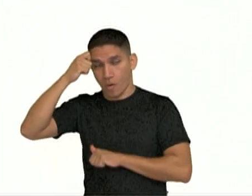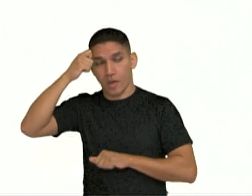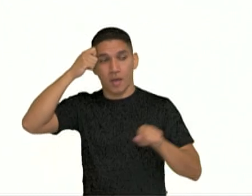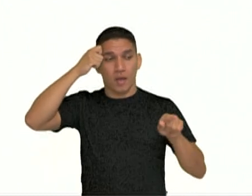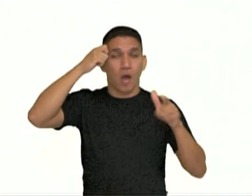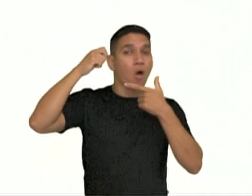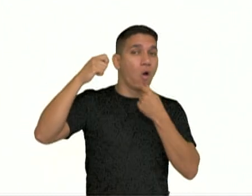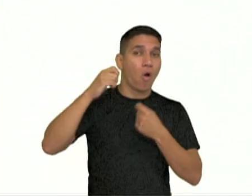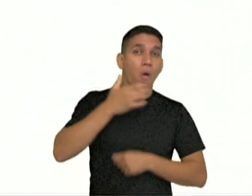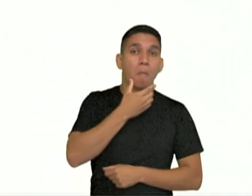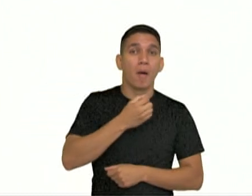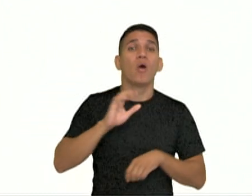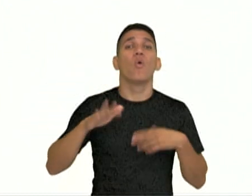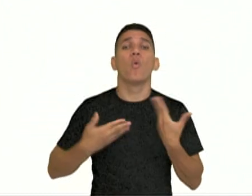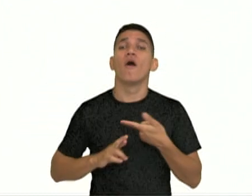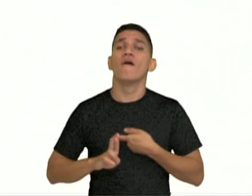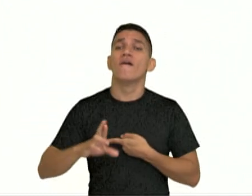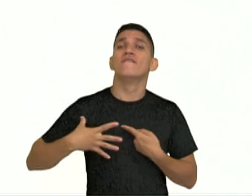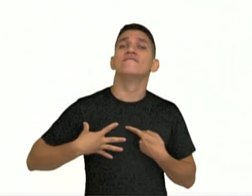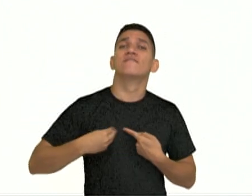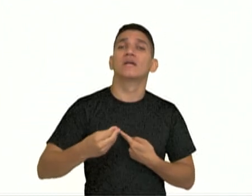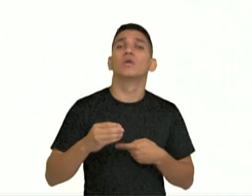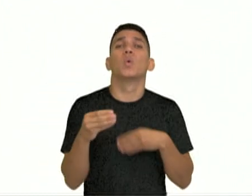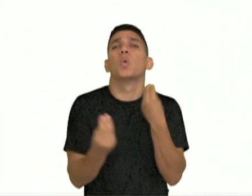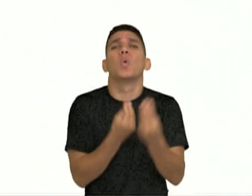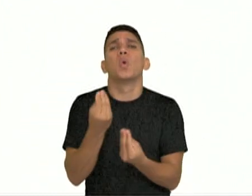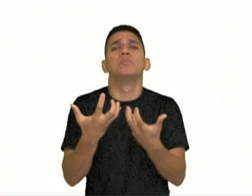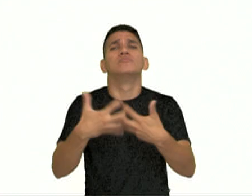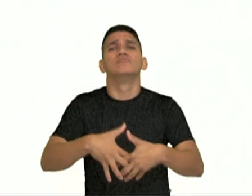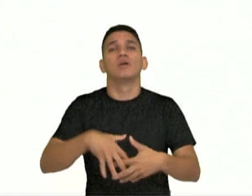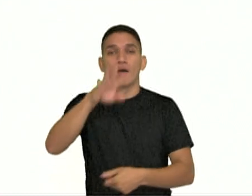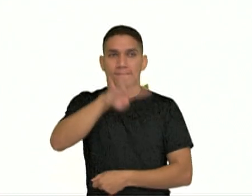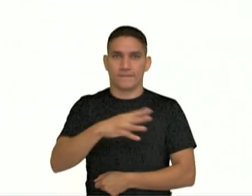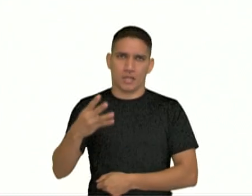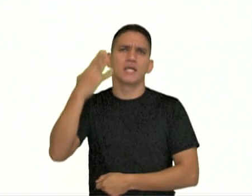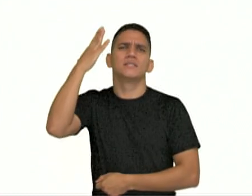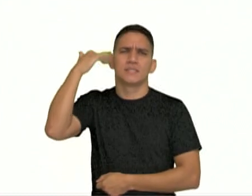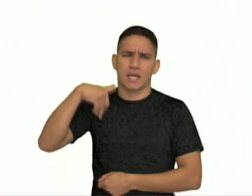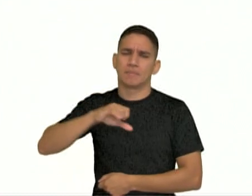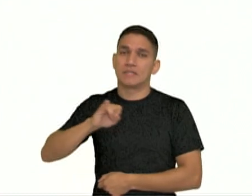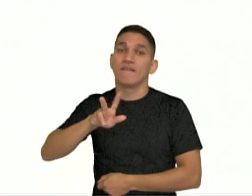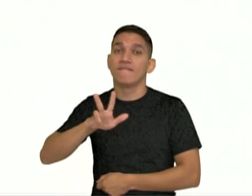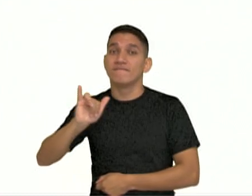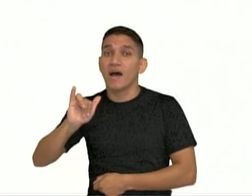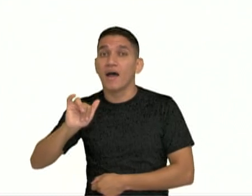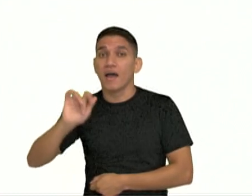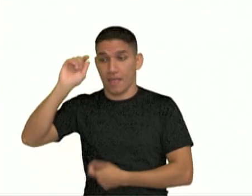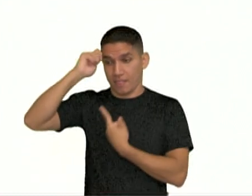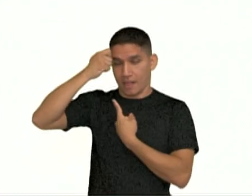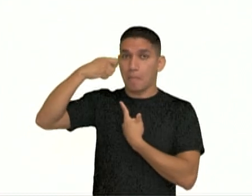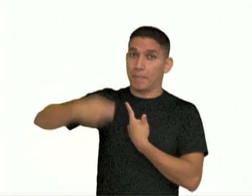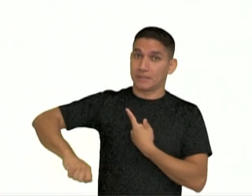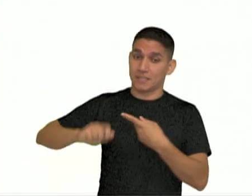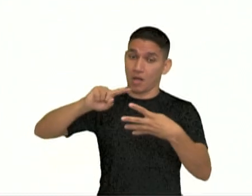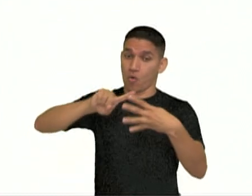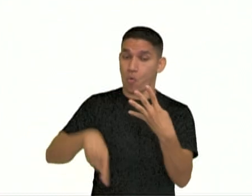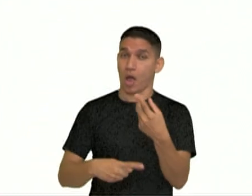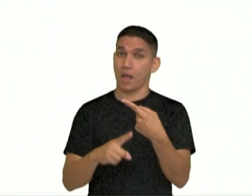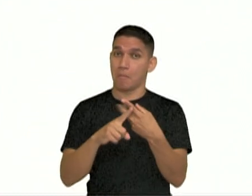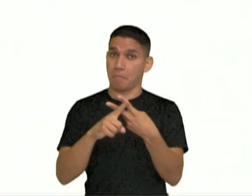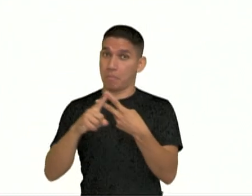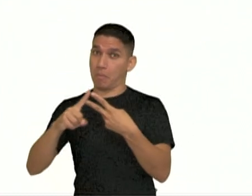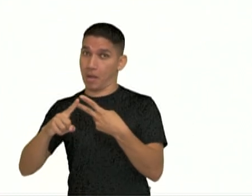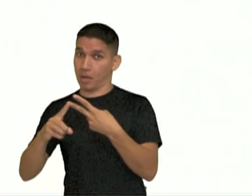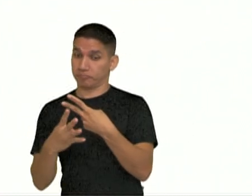filhos com quais fenótipos? Olhando a tabelinha, a gente sabe que para ser negro tem que ter 4 alelos dominantes, para ser branco, 4